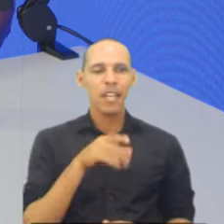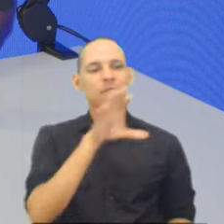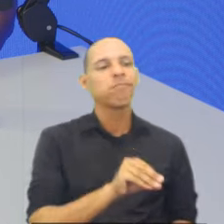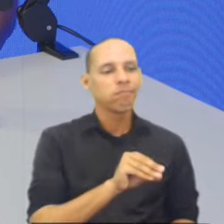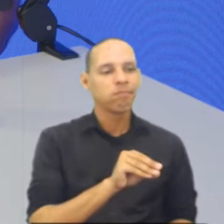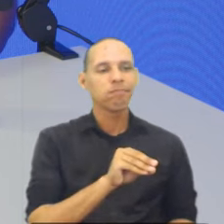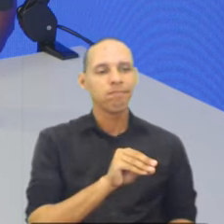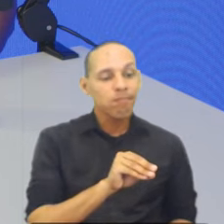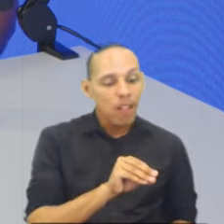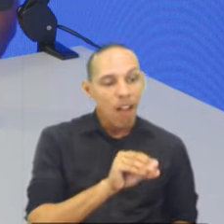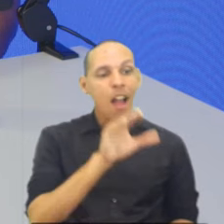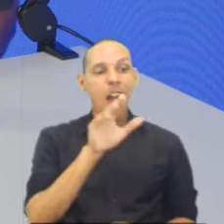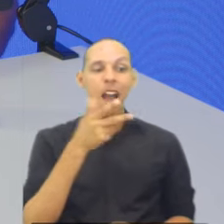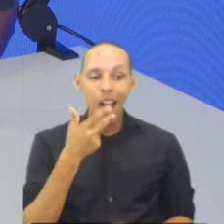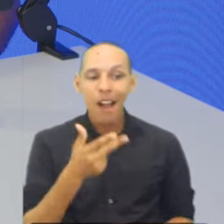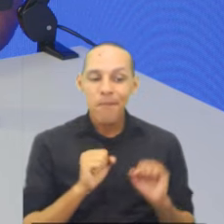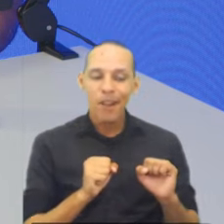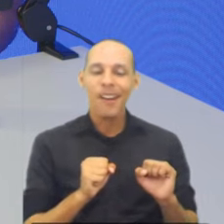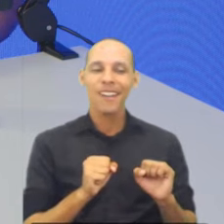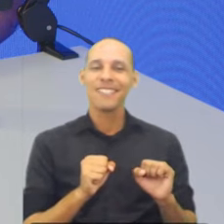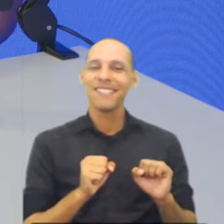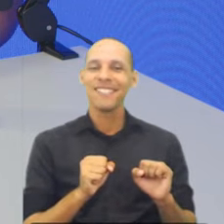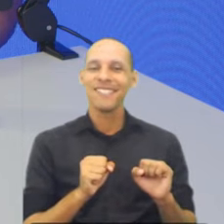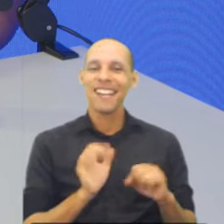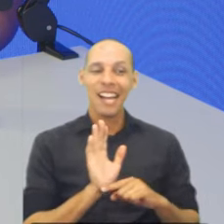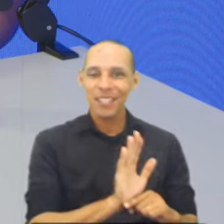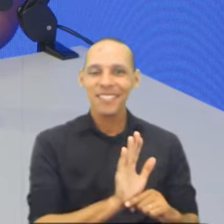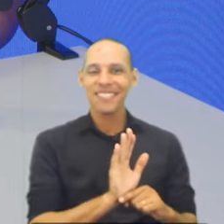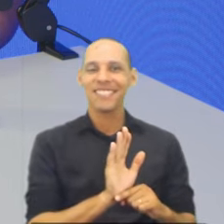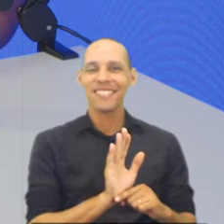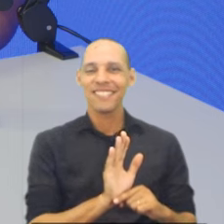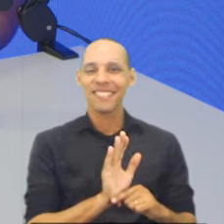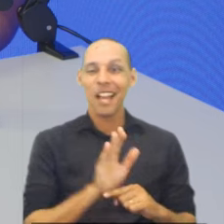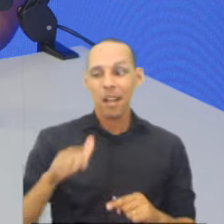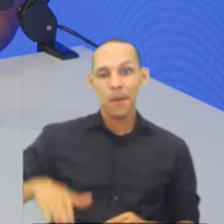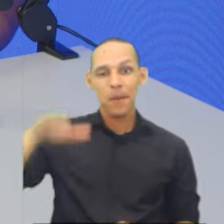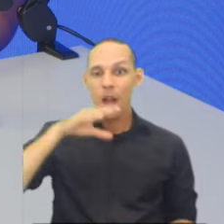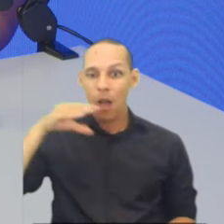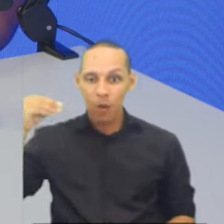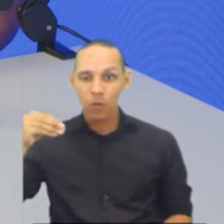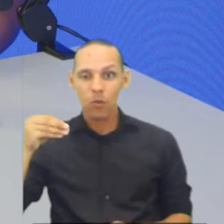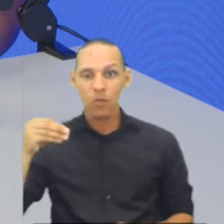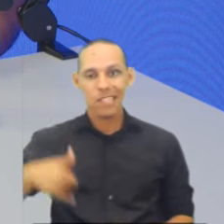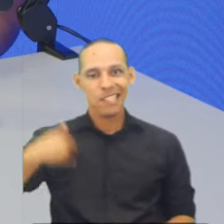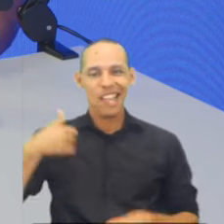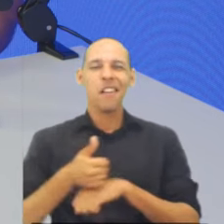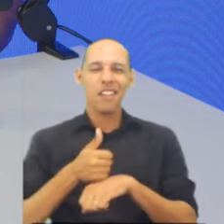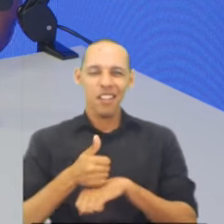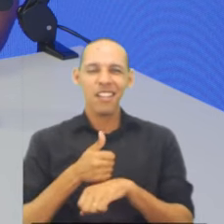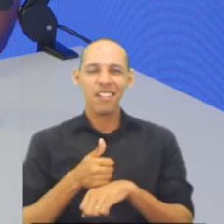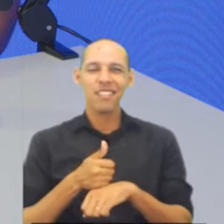foi silenciada então Eh depois no comportamento no fim né na idade adulta é profissional